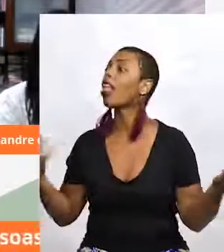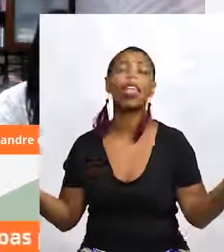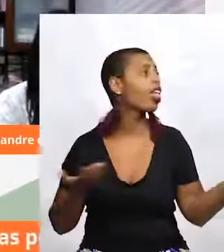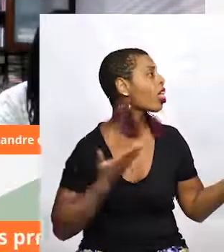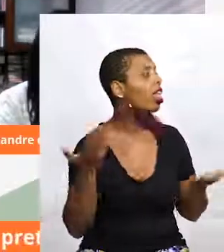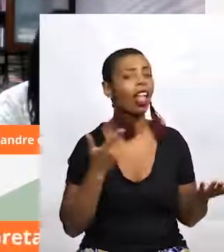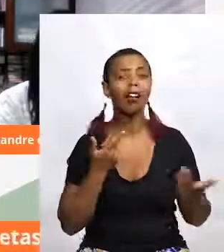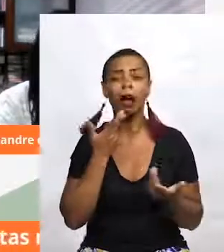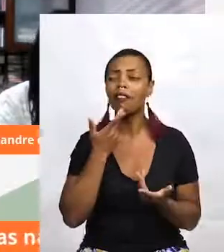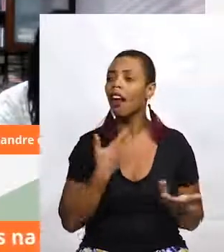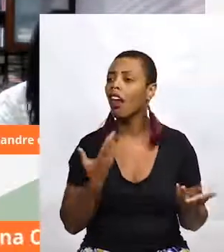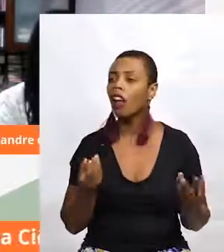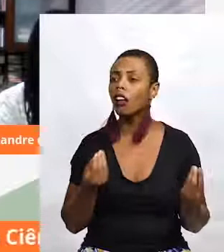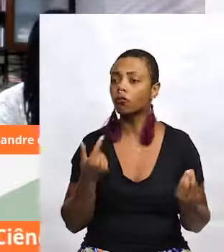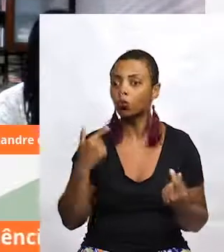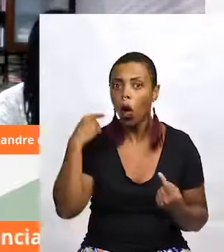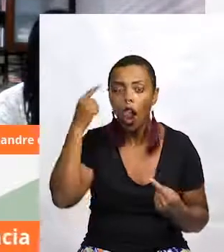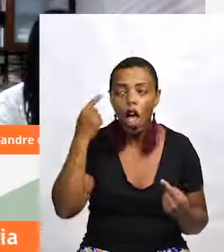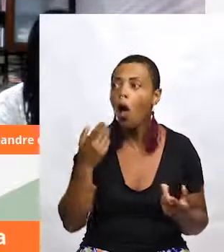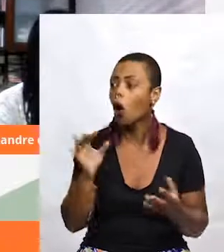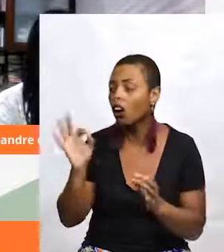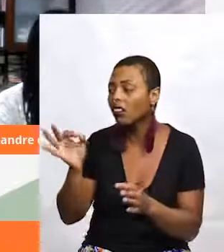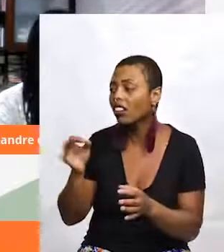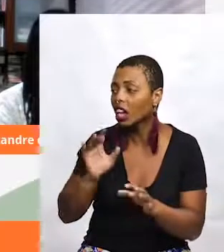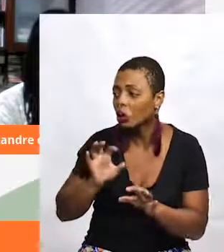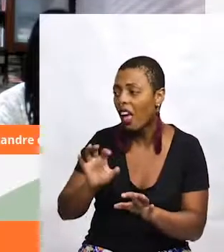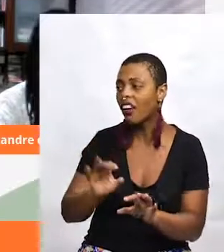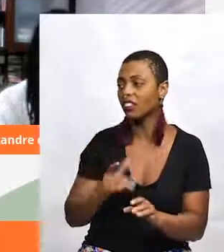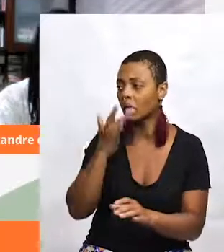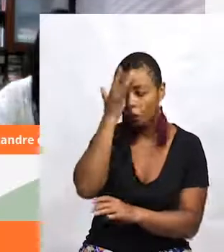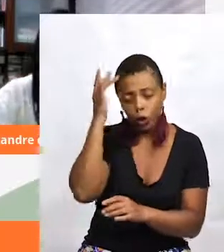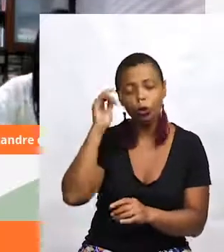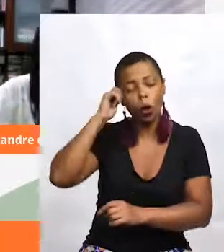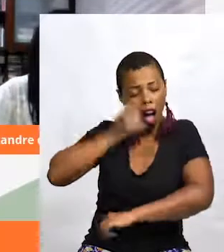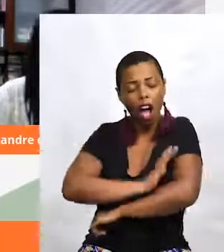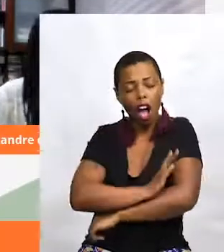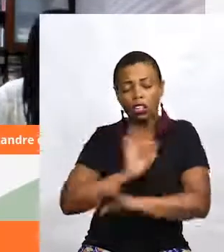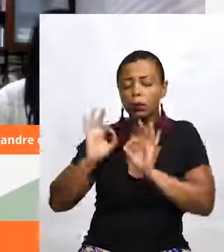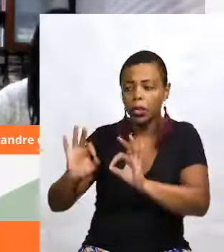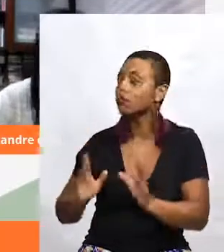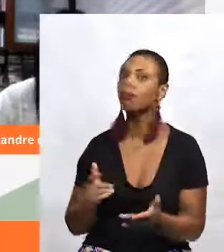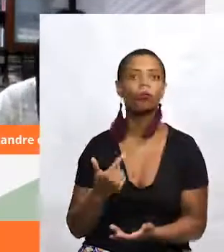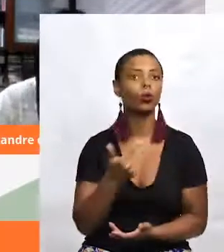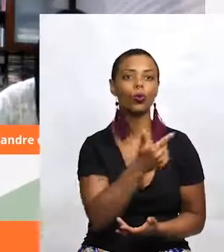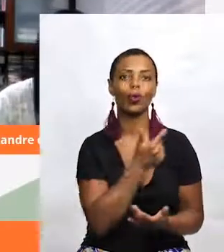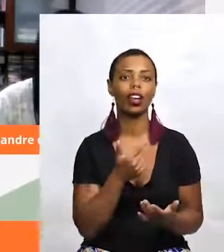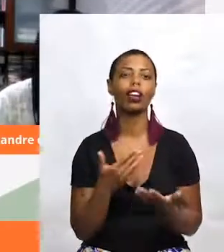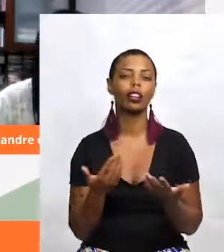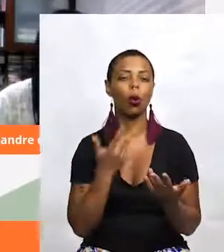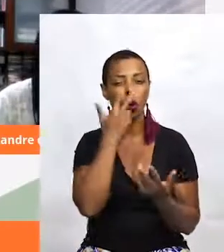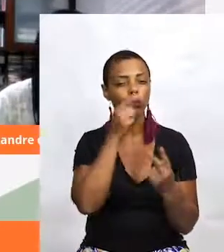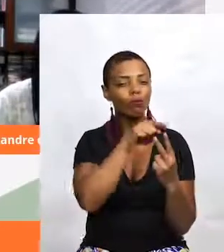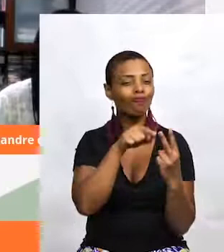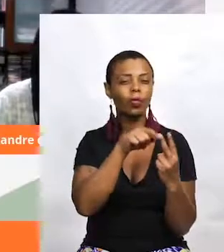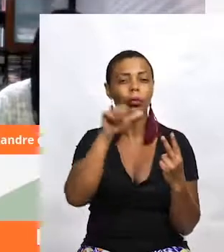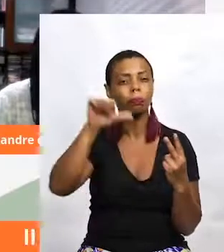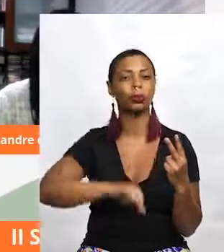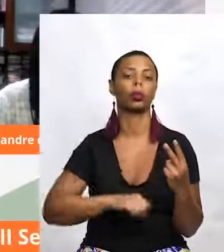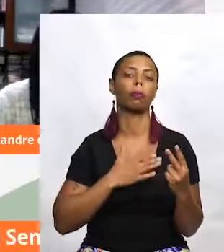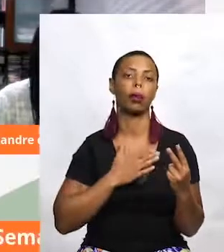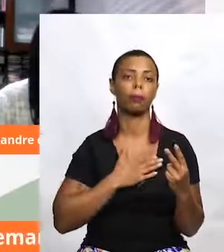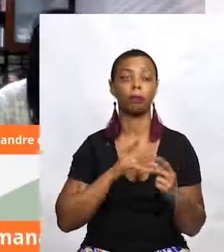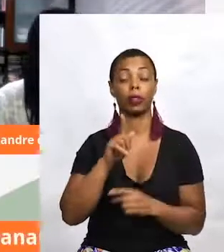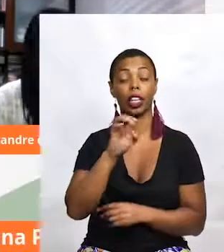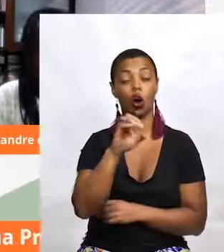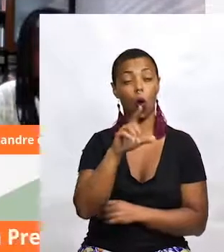mesmo, o modo como você está lendo é realmente o que está acontecendo. Então, acho que esses foram os dois principais aspectos. A